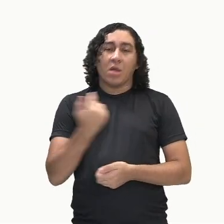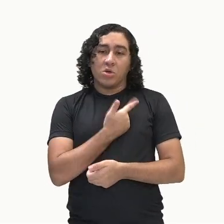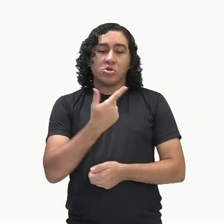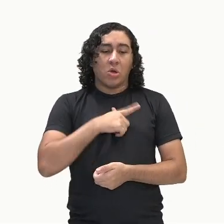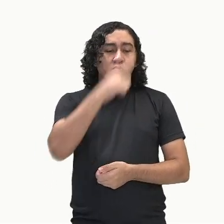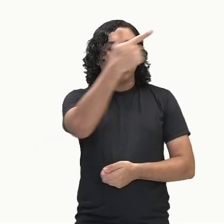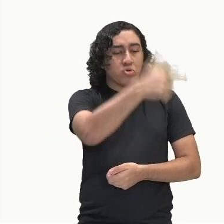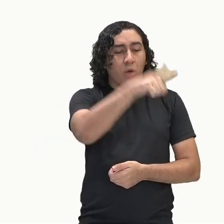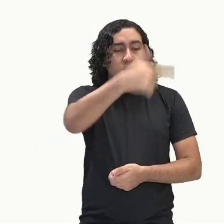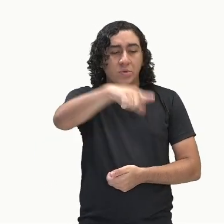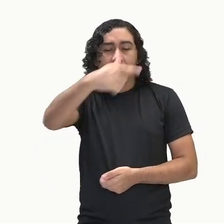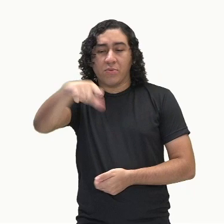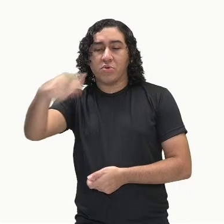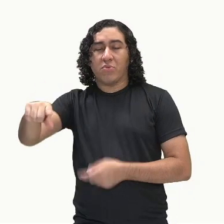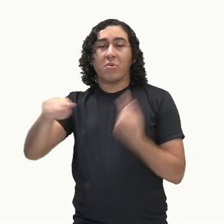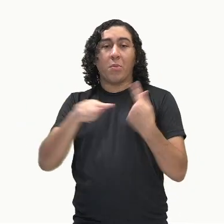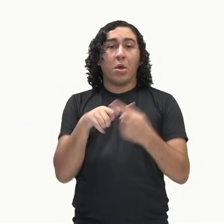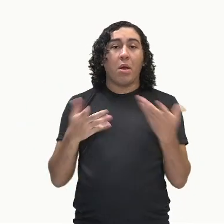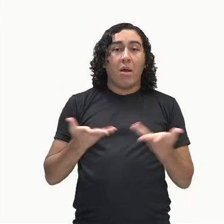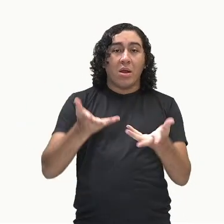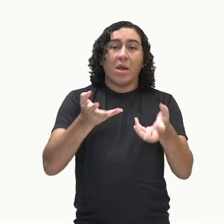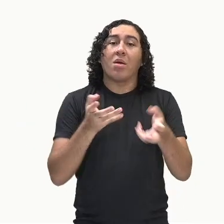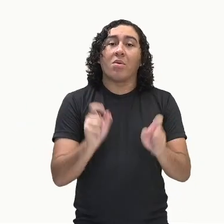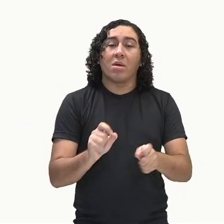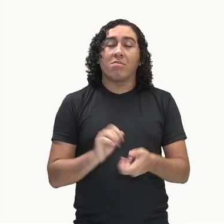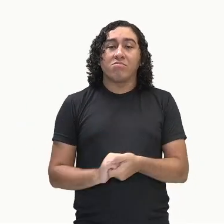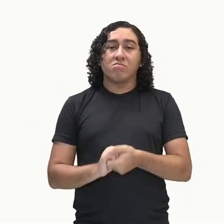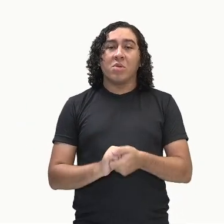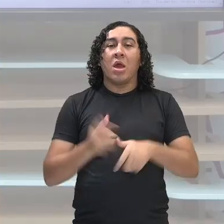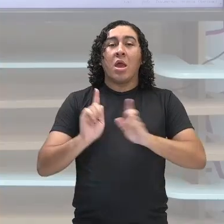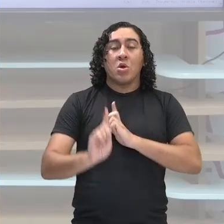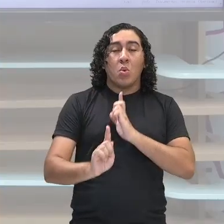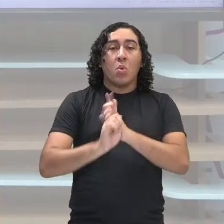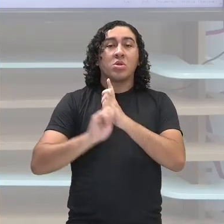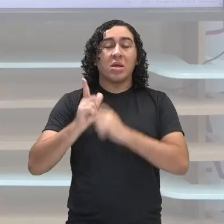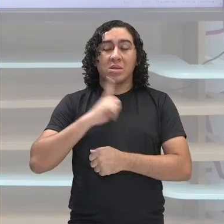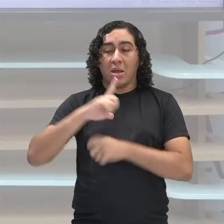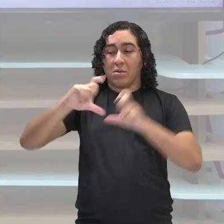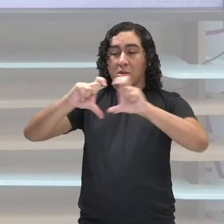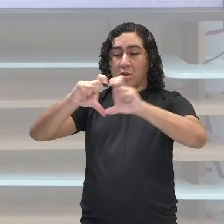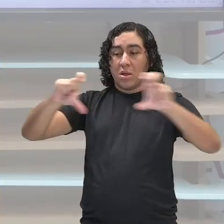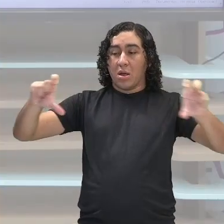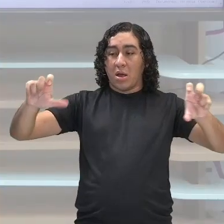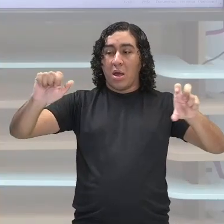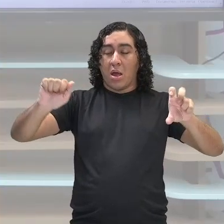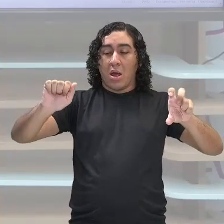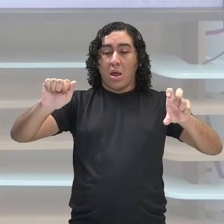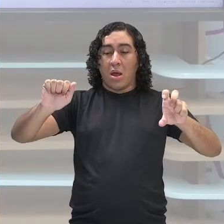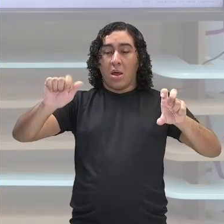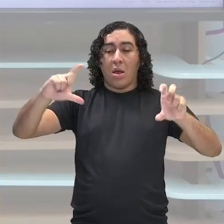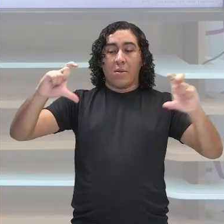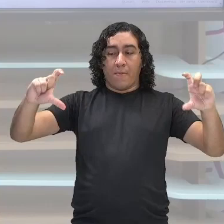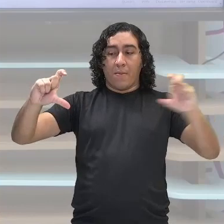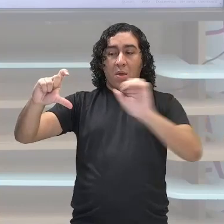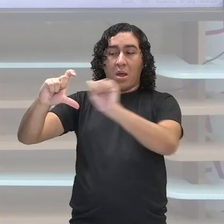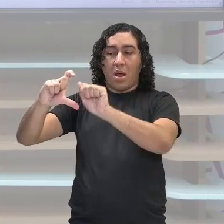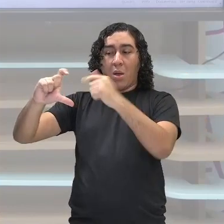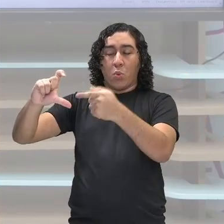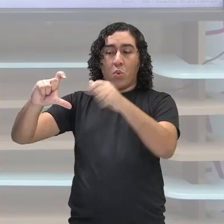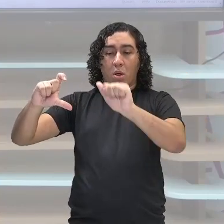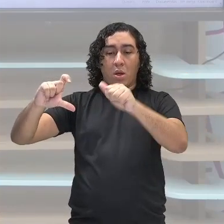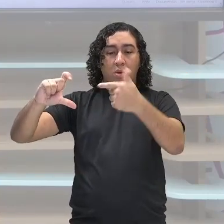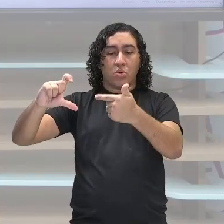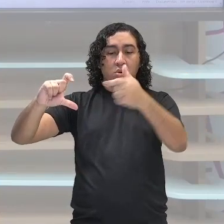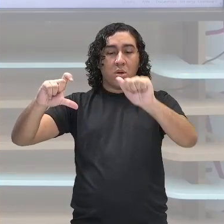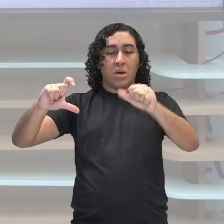né? Porque agora ele quer que a gente encontre o termo A30, né? Então, se é o A30, que é o